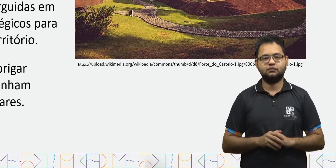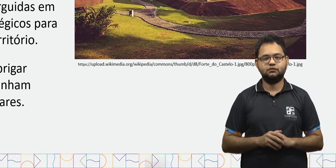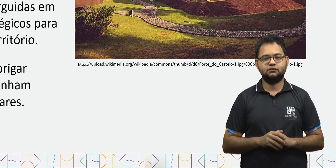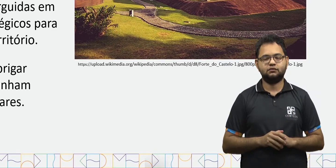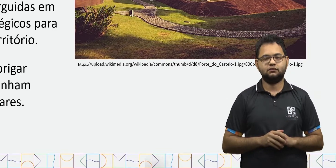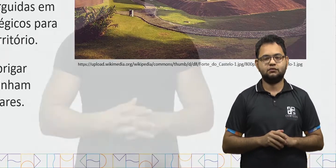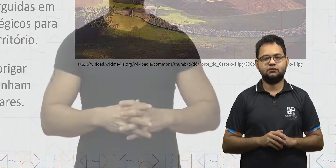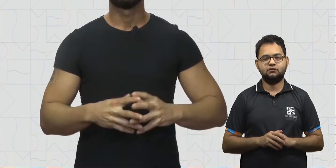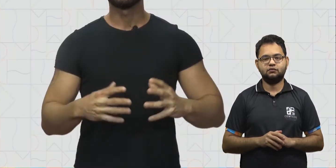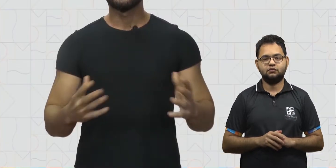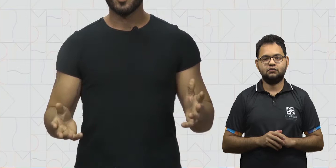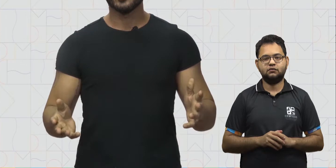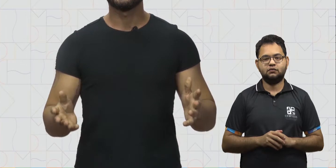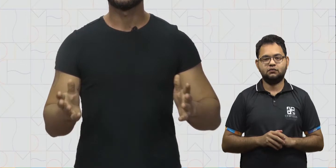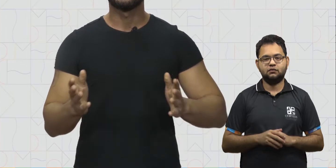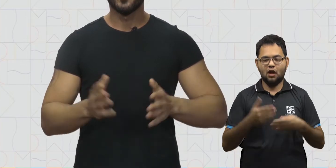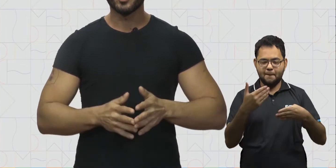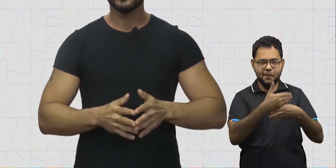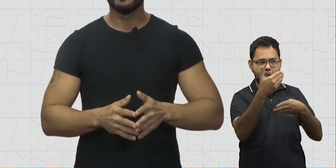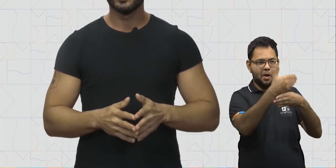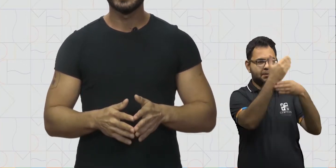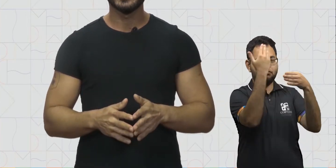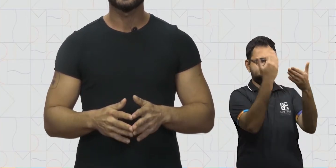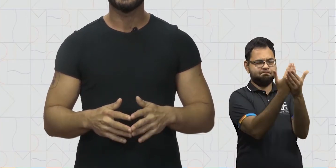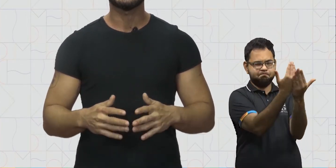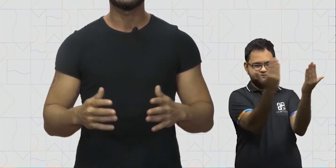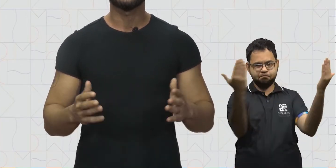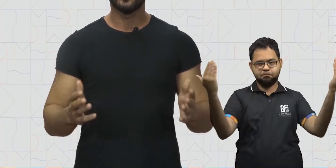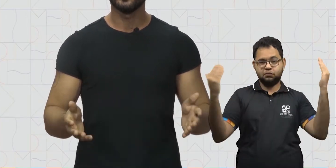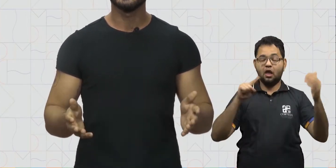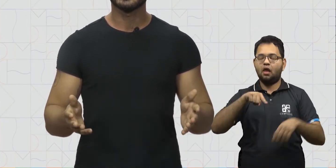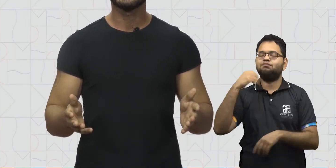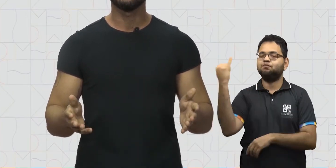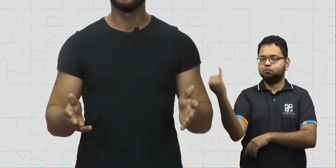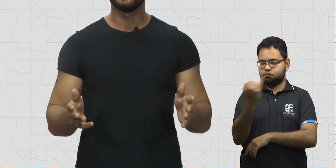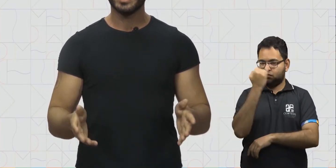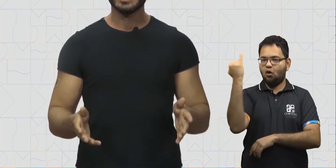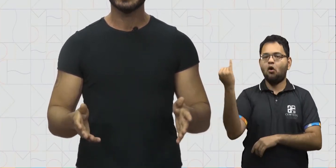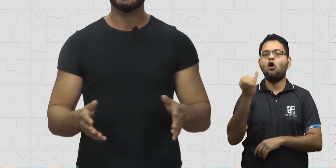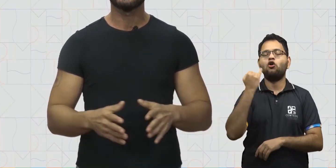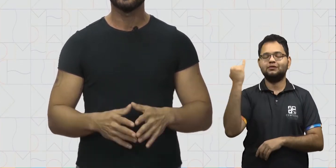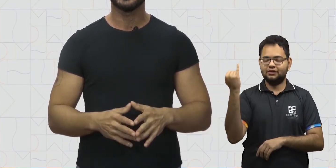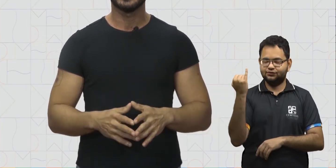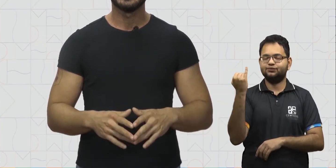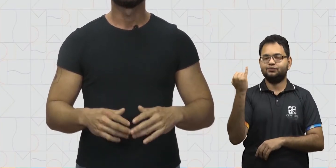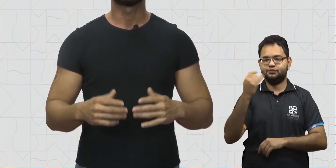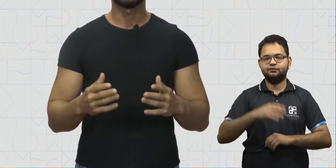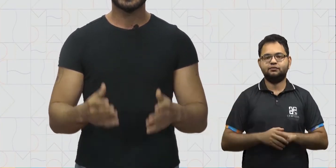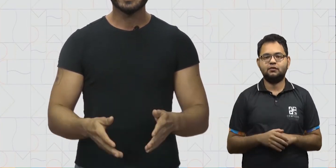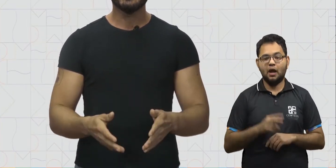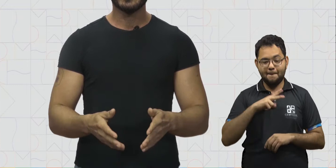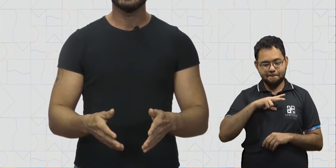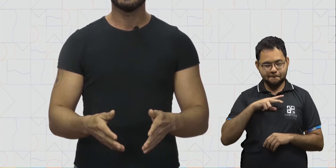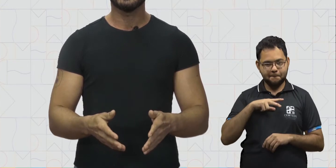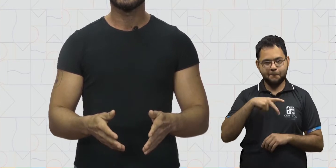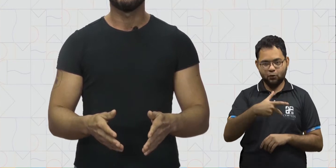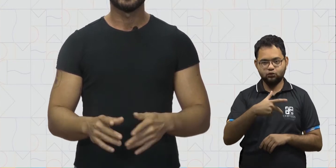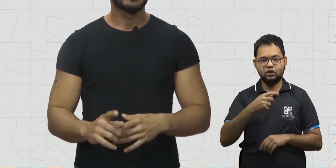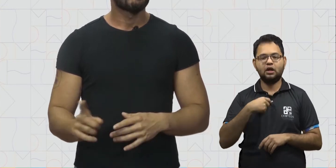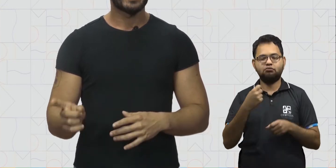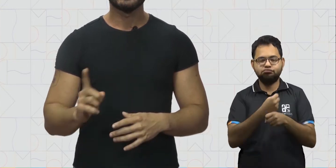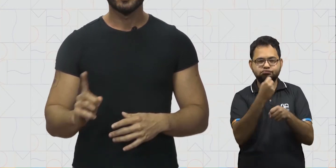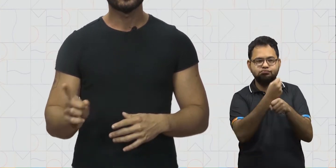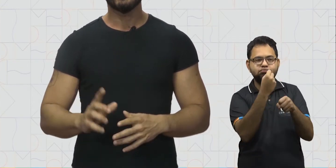recursos militares. Os fortes foram importantes para que a colonização portuguesa na Amazônia tornasse mais